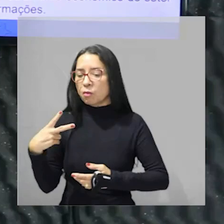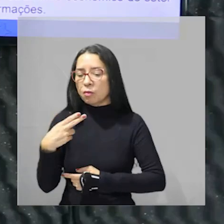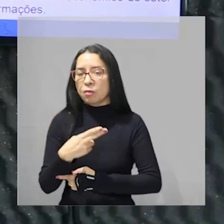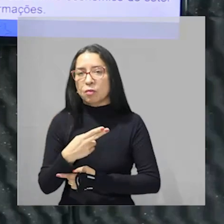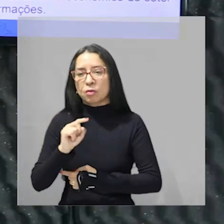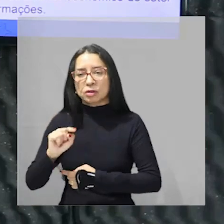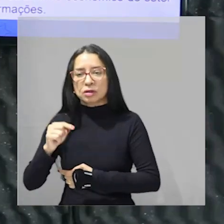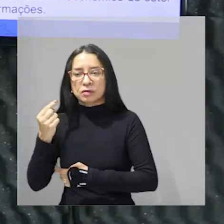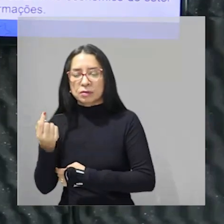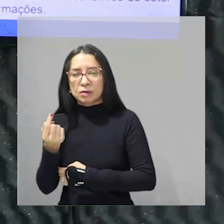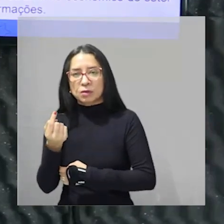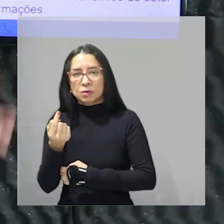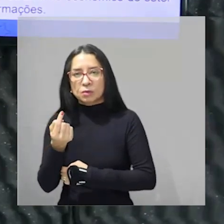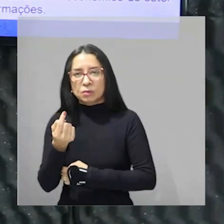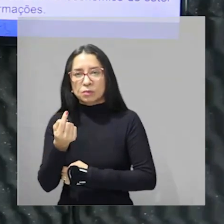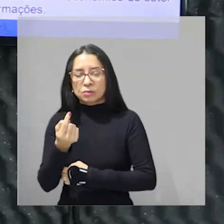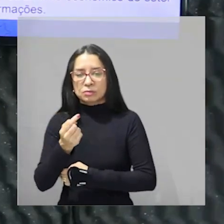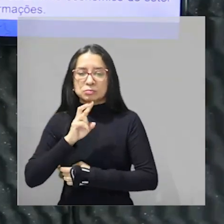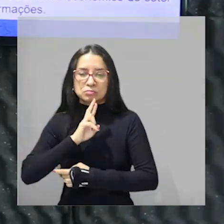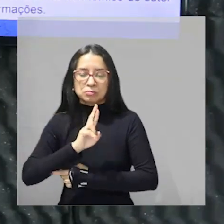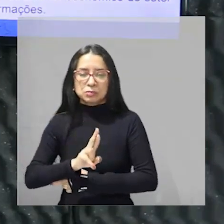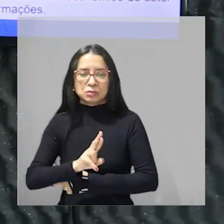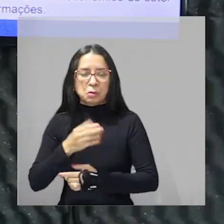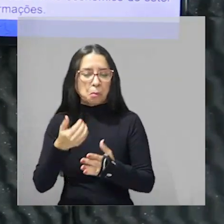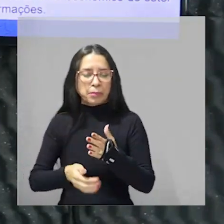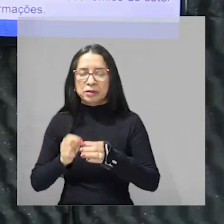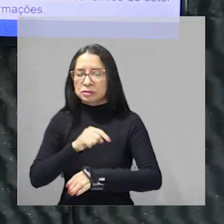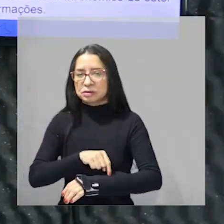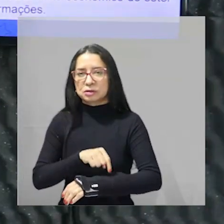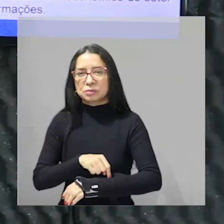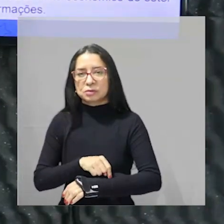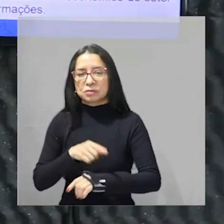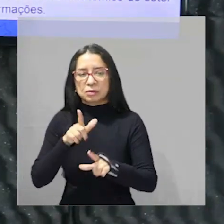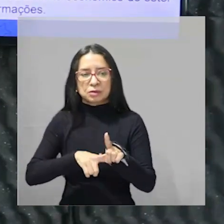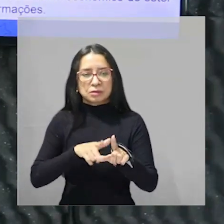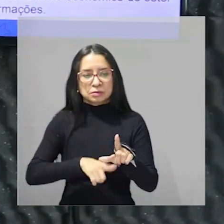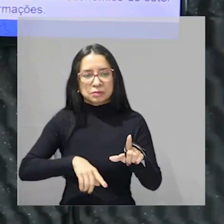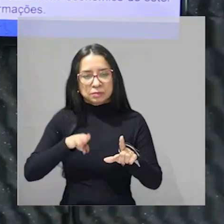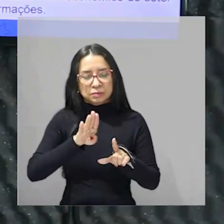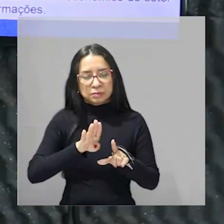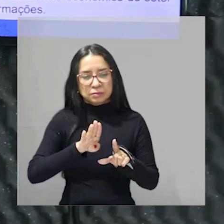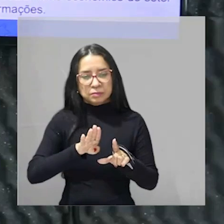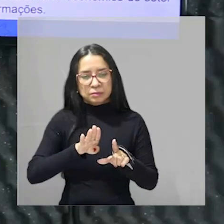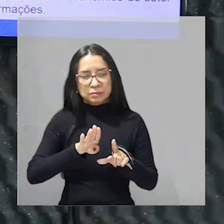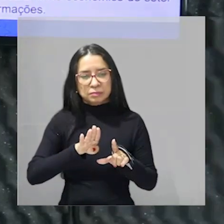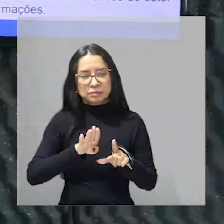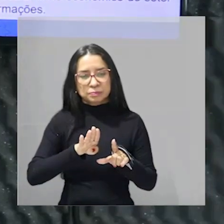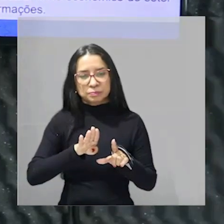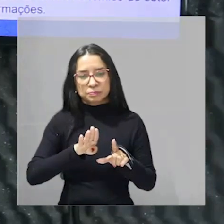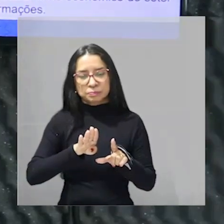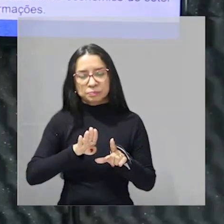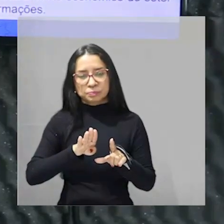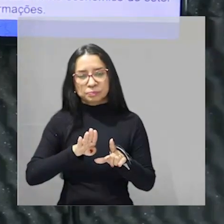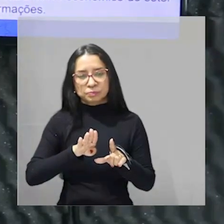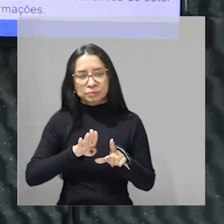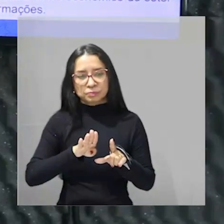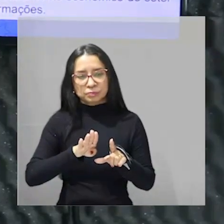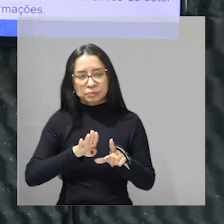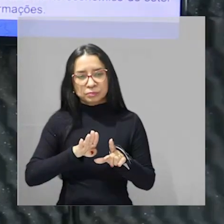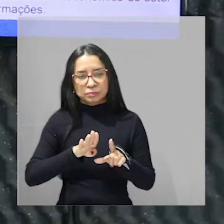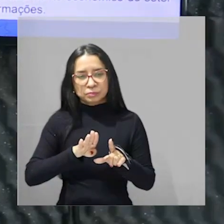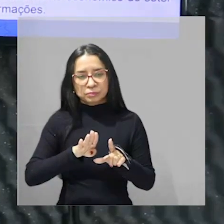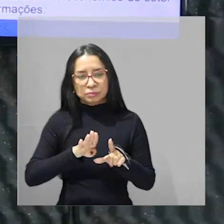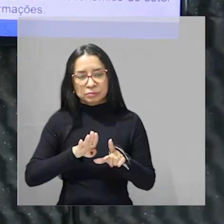passa para outra alternativa, tá bom? Não perde tempo. Vamos lá. Letra B. É fator relacionado à globalização.